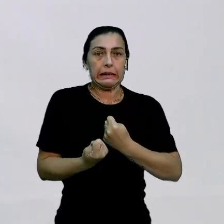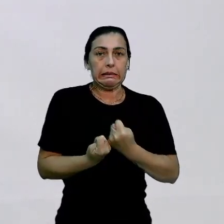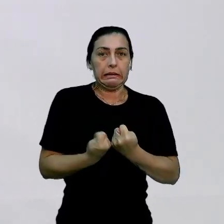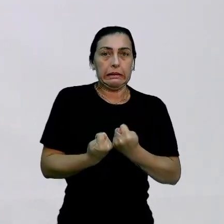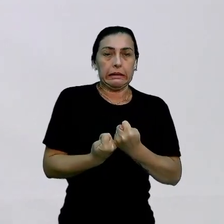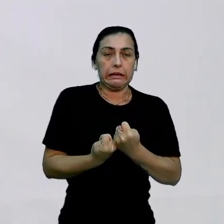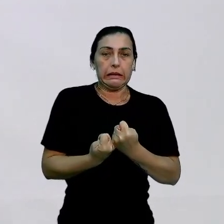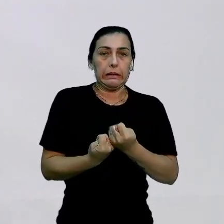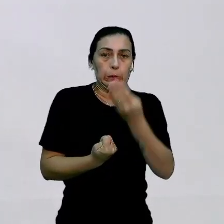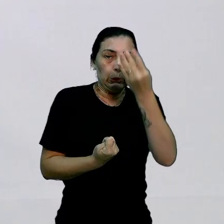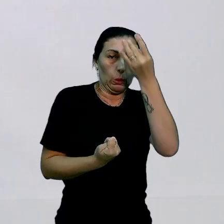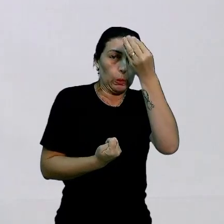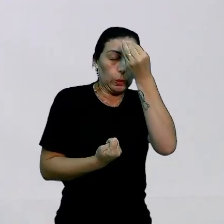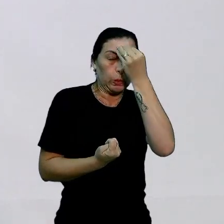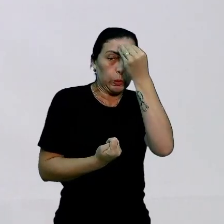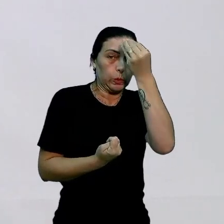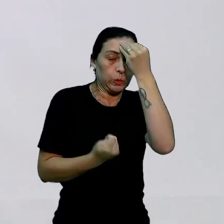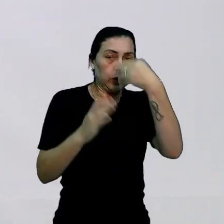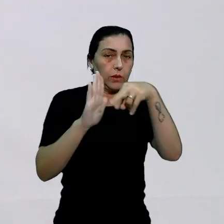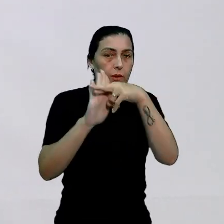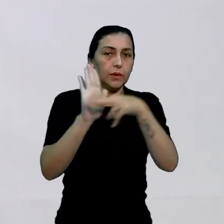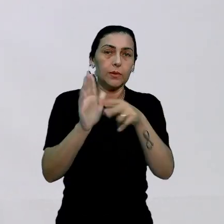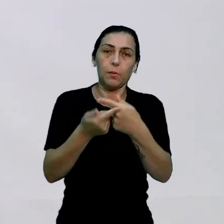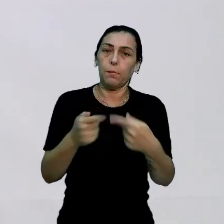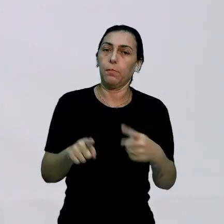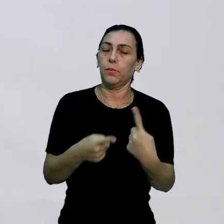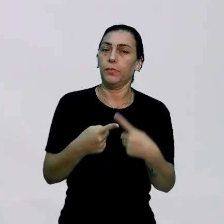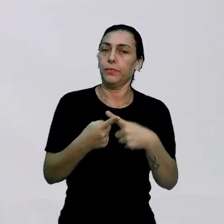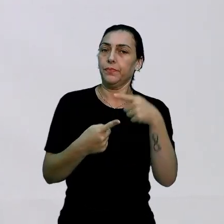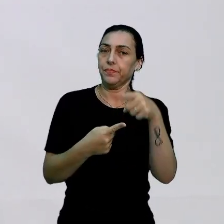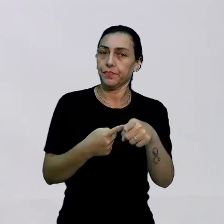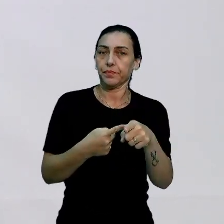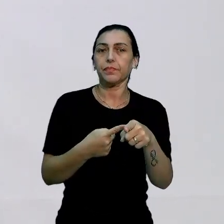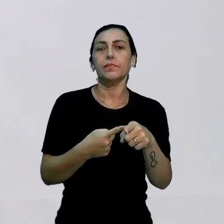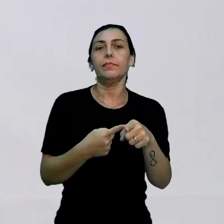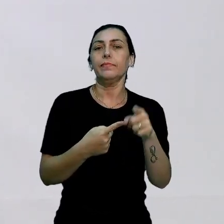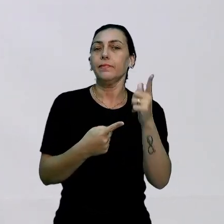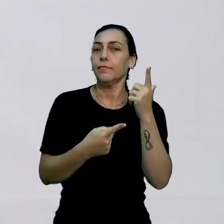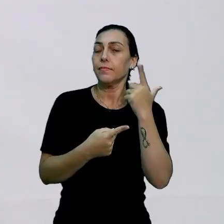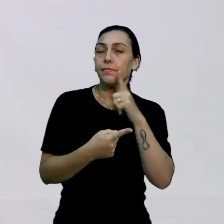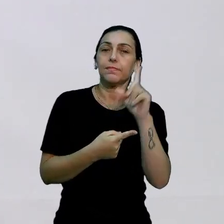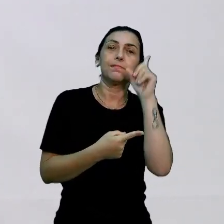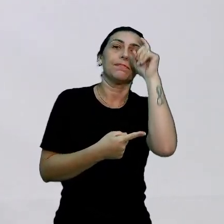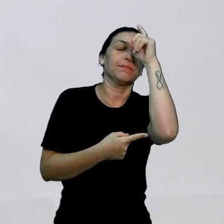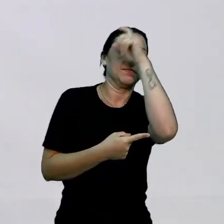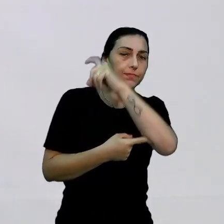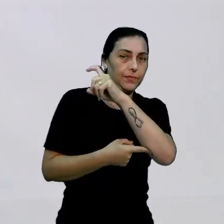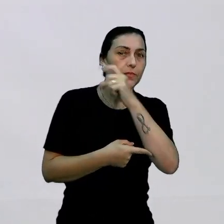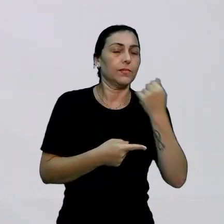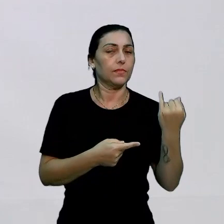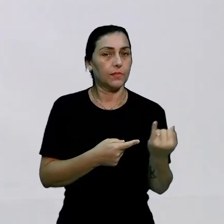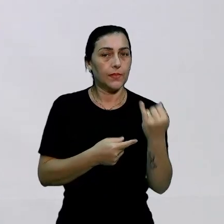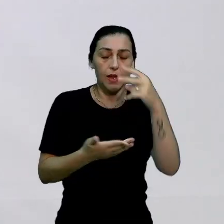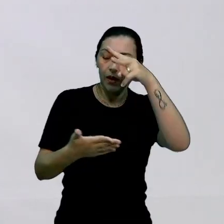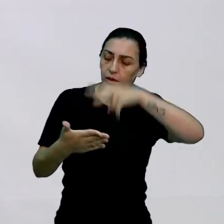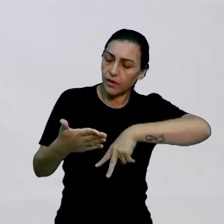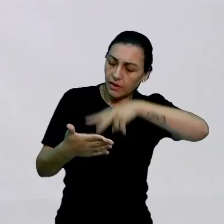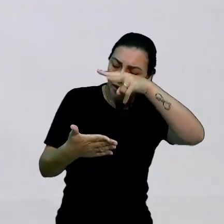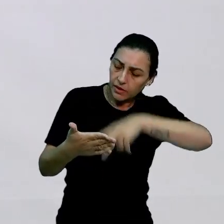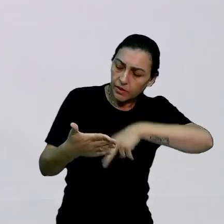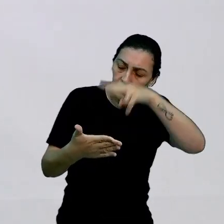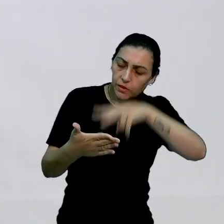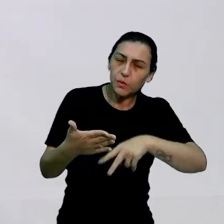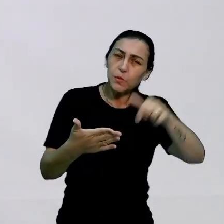decorar regras, né, gramaticais, porque você vai estar dando murro em ponta de faca. O interessante é você ler o texto,